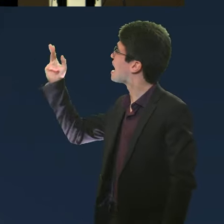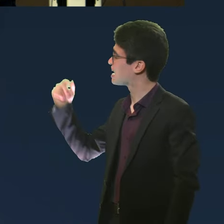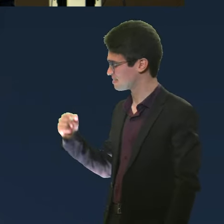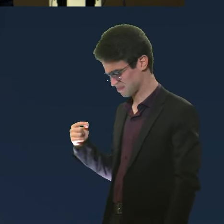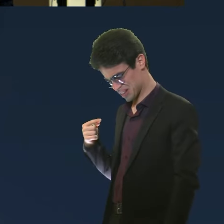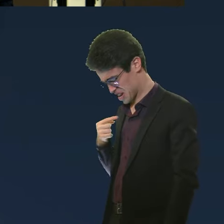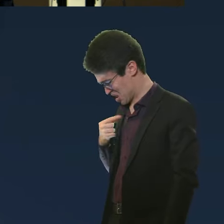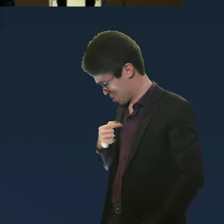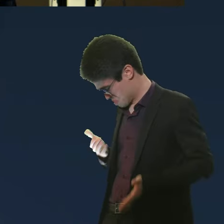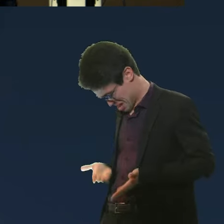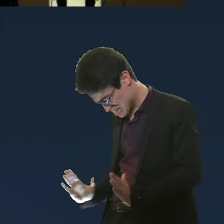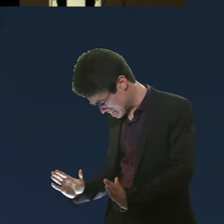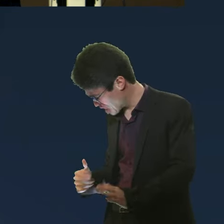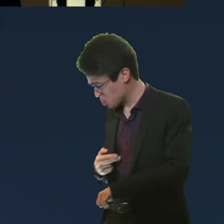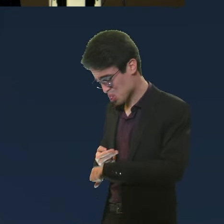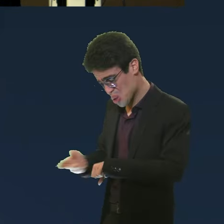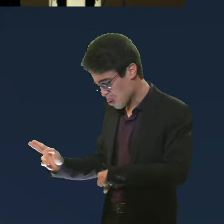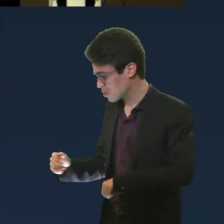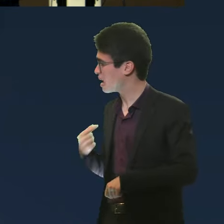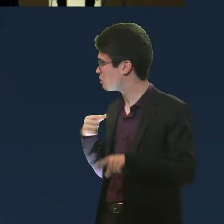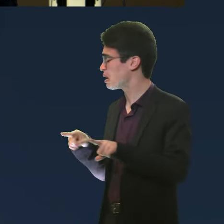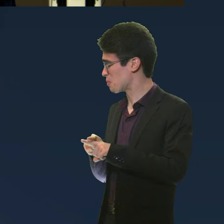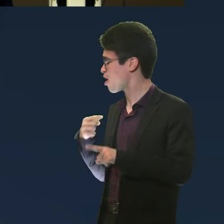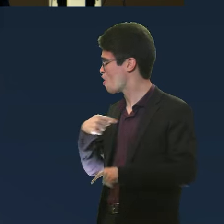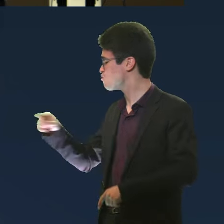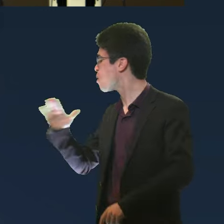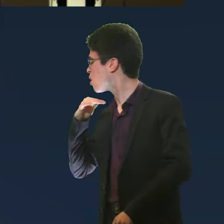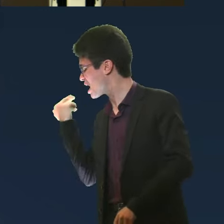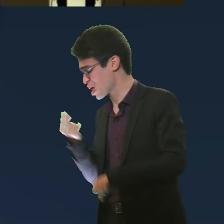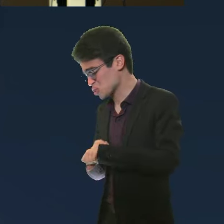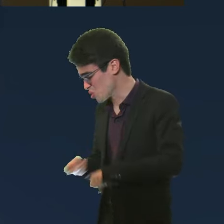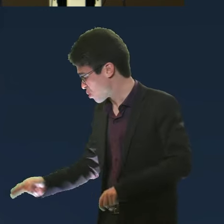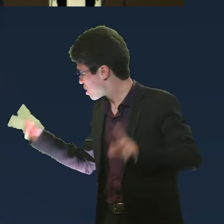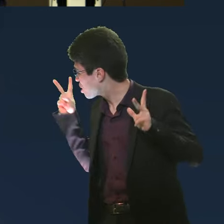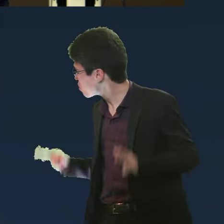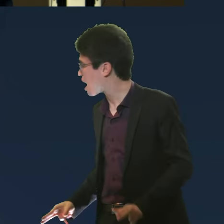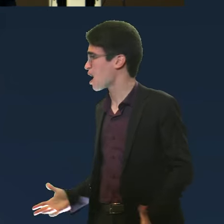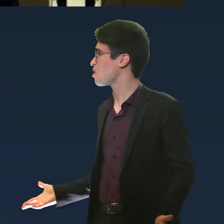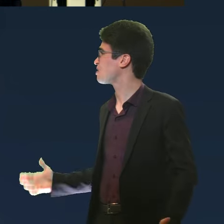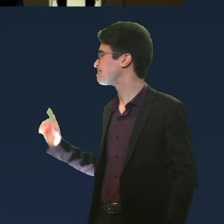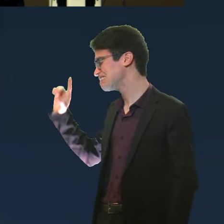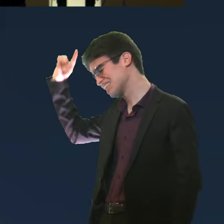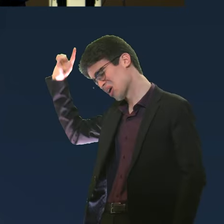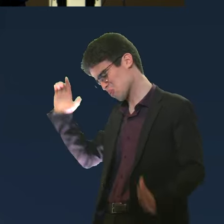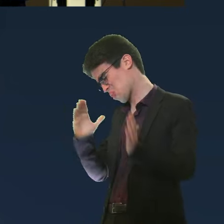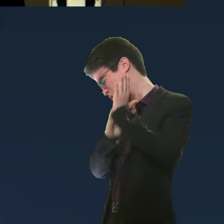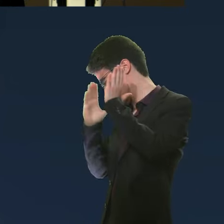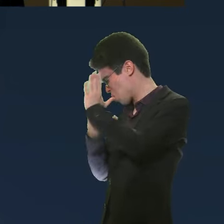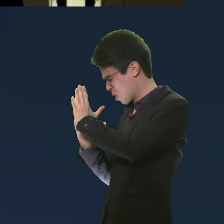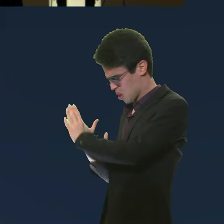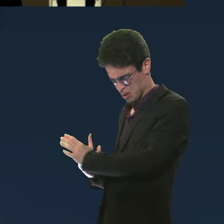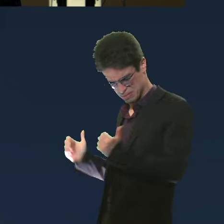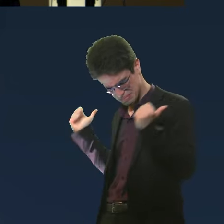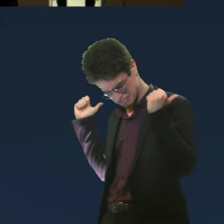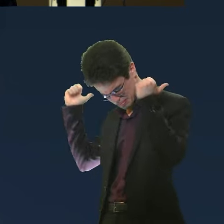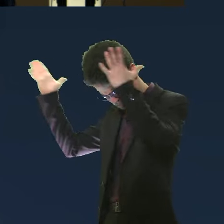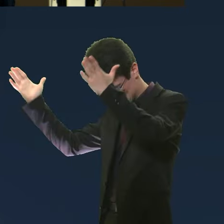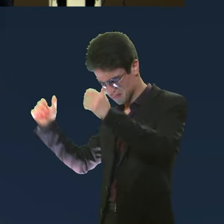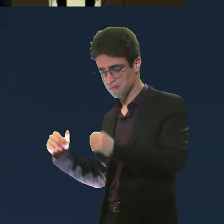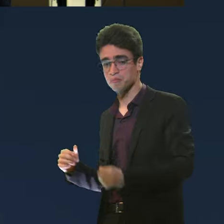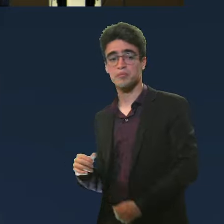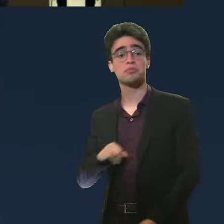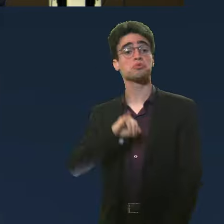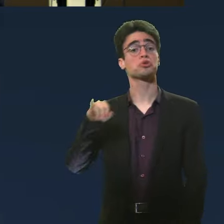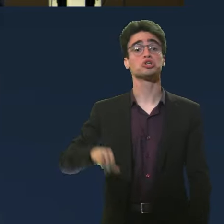nu partirei. O Senhor o deu, o Senhor o levou. Louvado seja o nome do Senhor. Em tudo isso Jó não pecou, nem